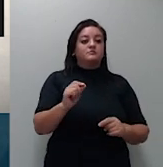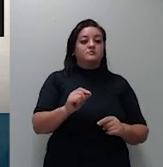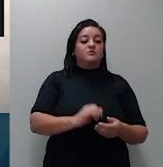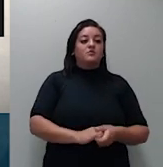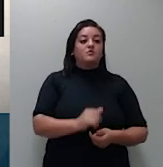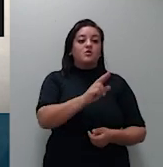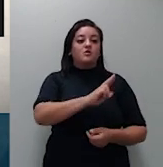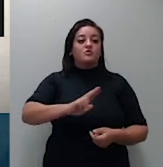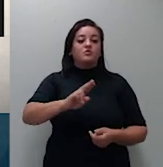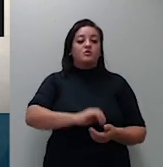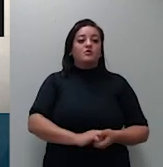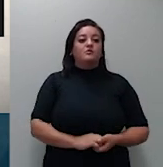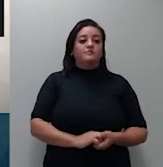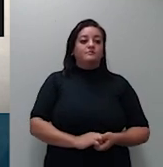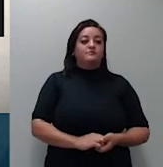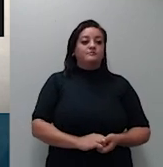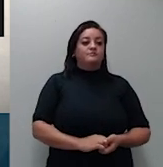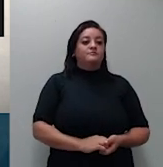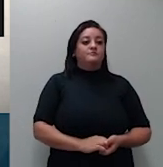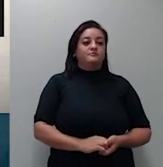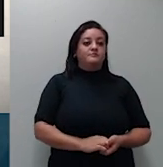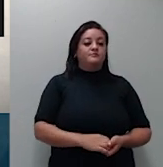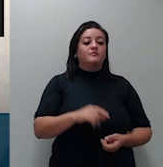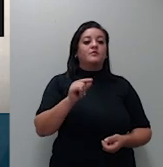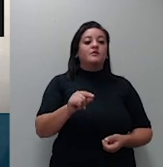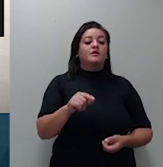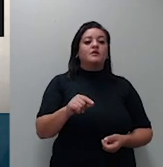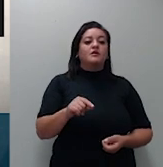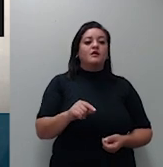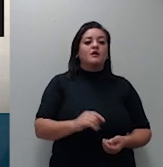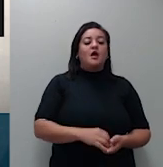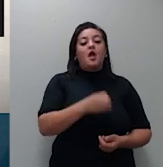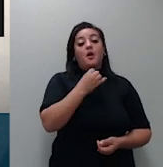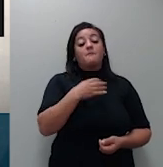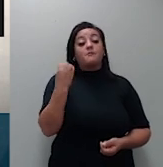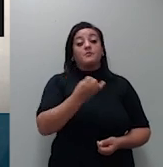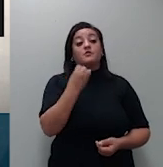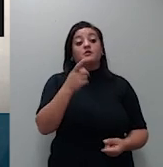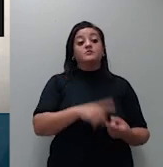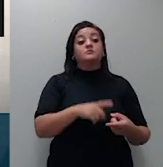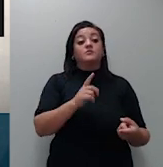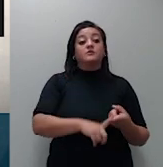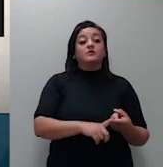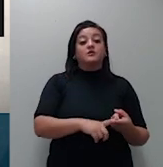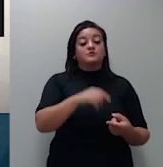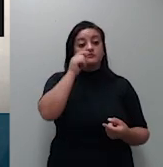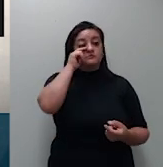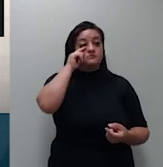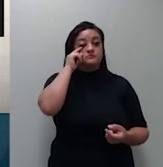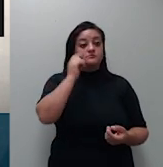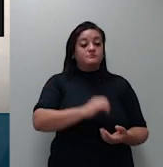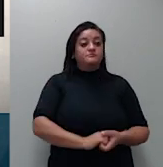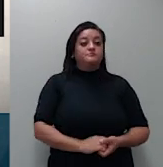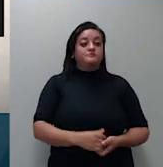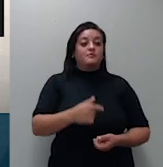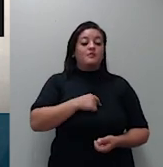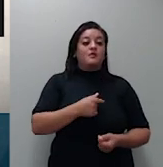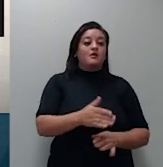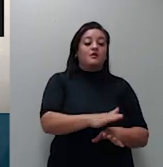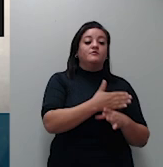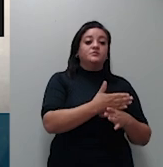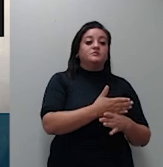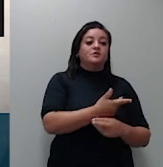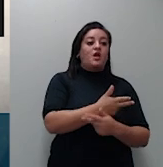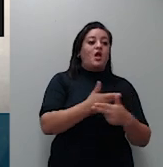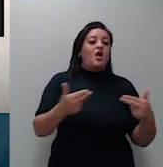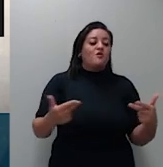patronímico É bem interessante porque eu eu afastei ingressos para